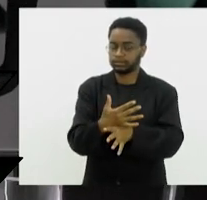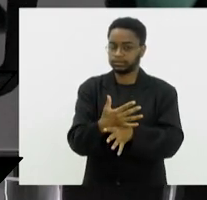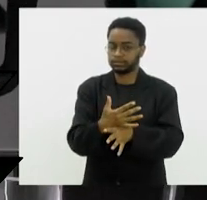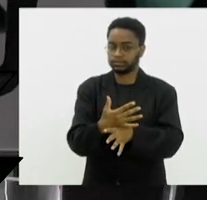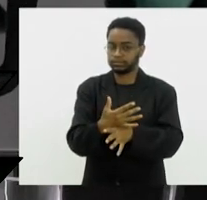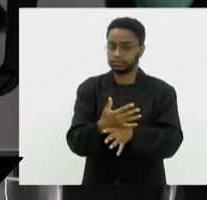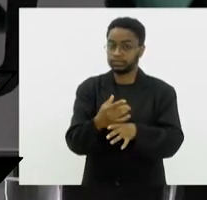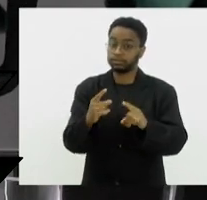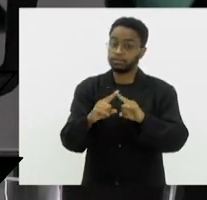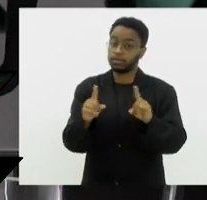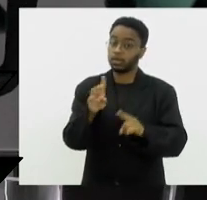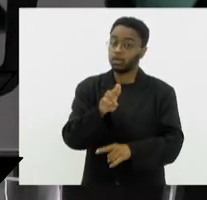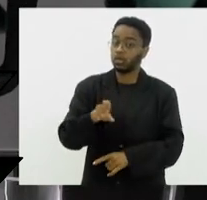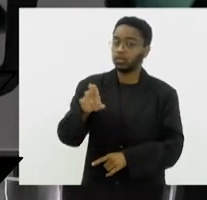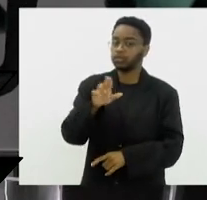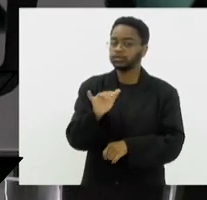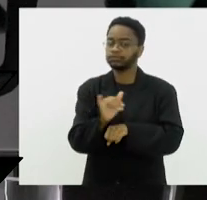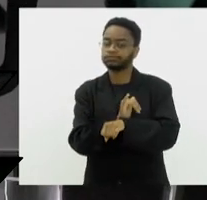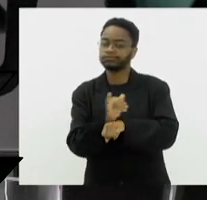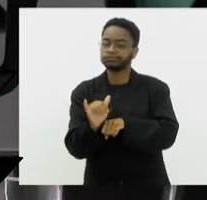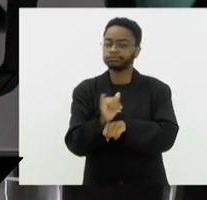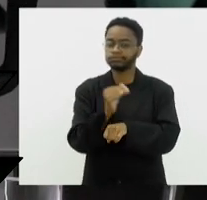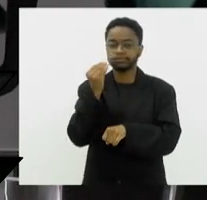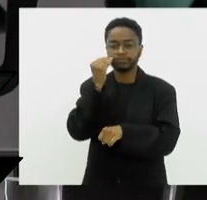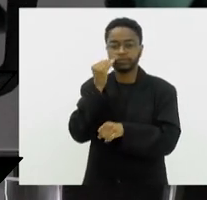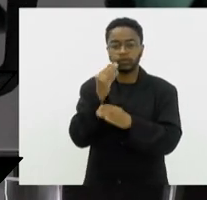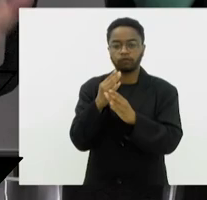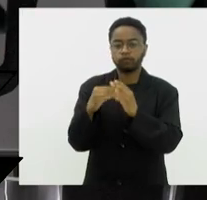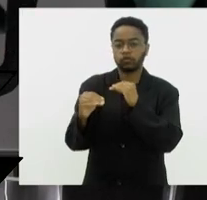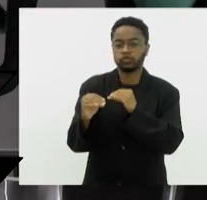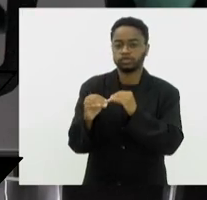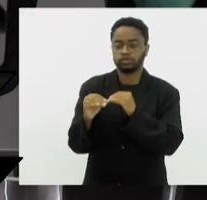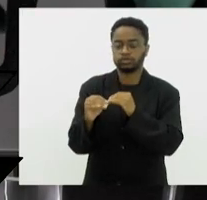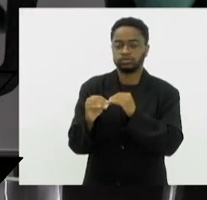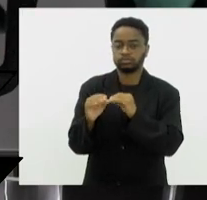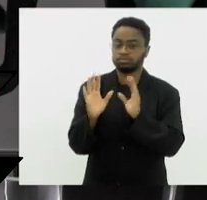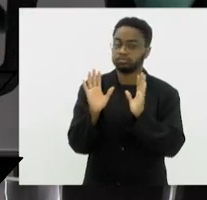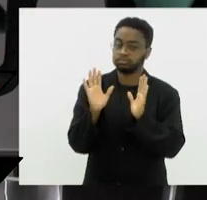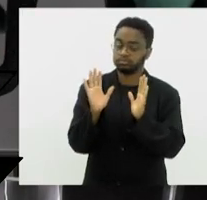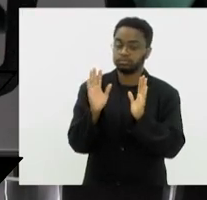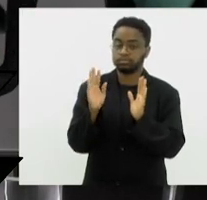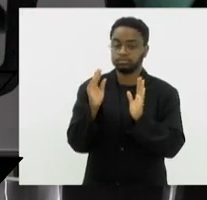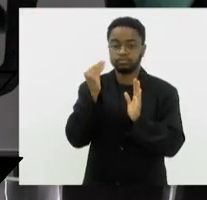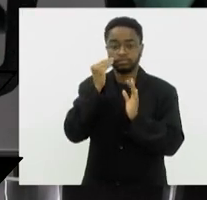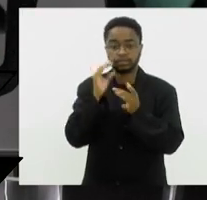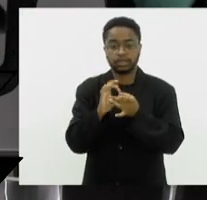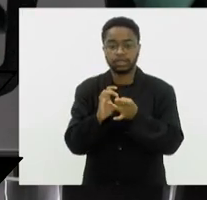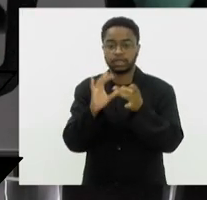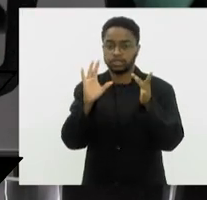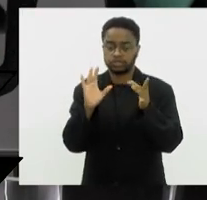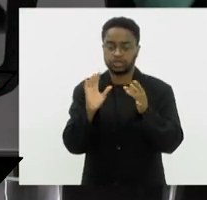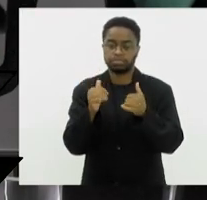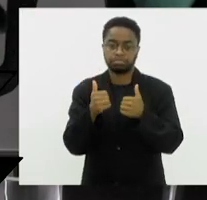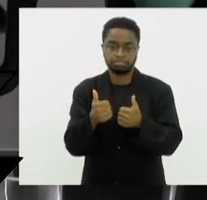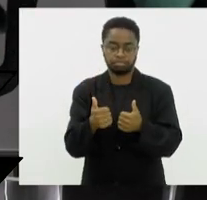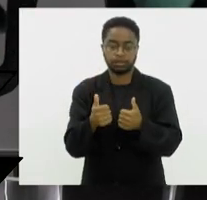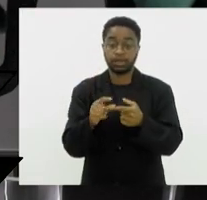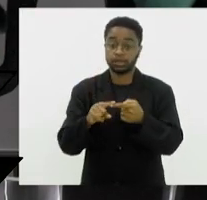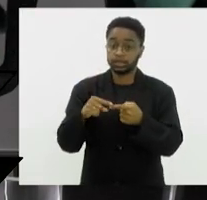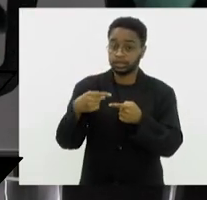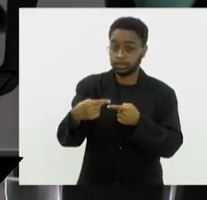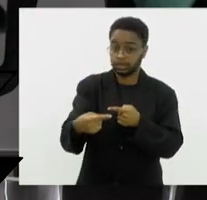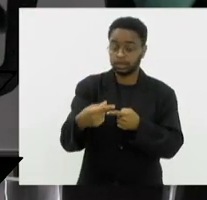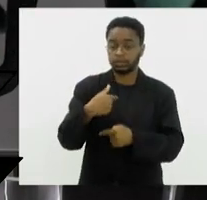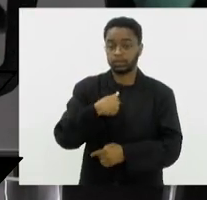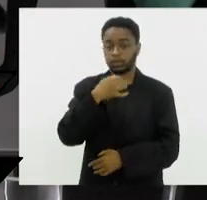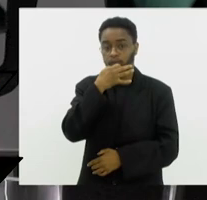Mas eles usaram essa tangente para deixar passar. Depois eu